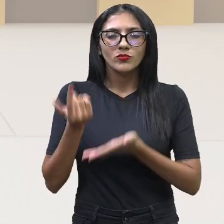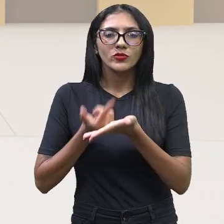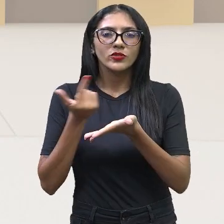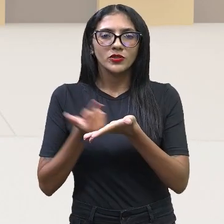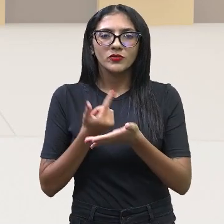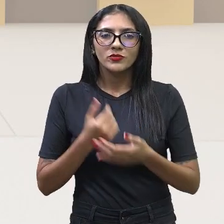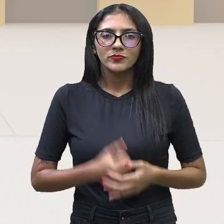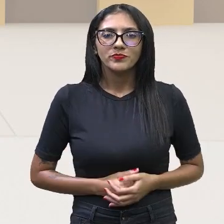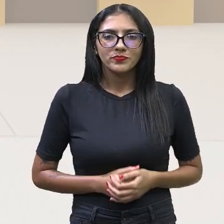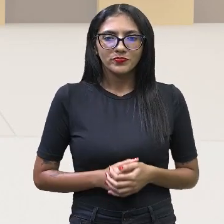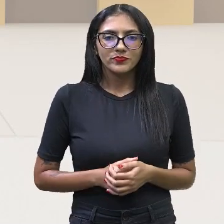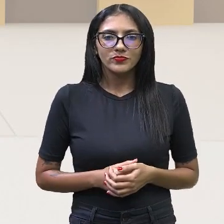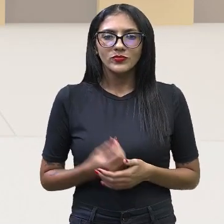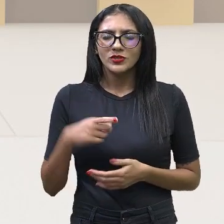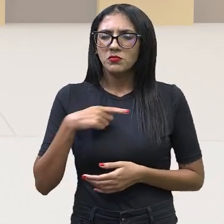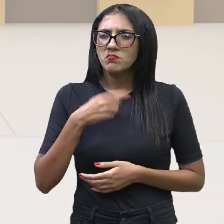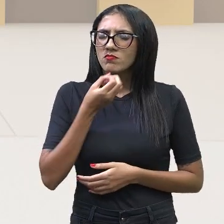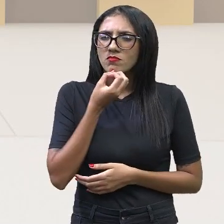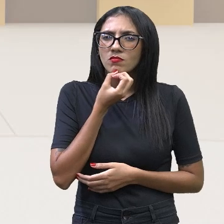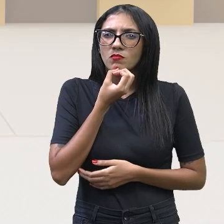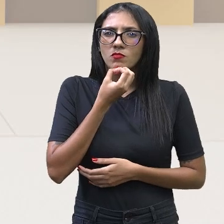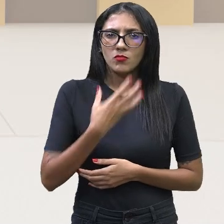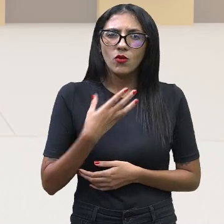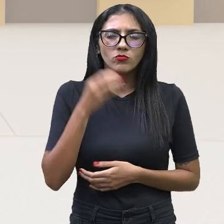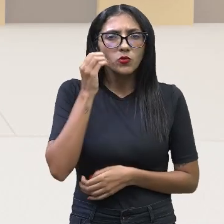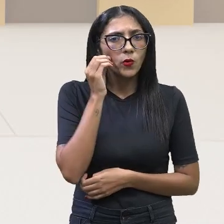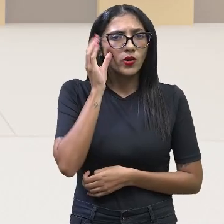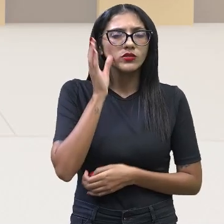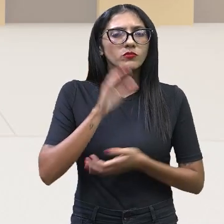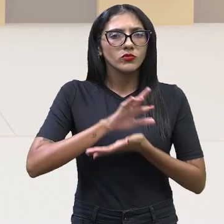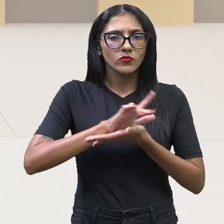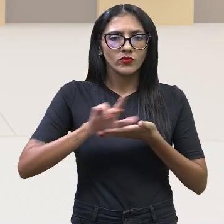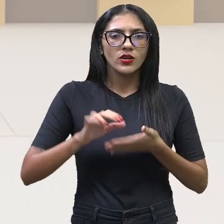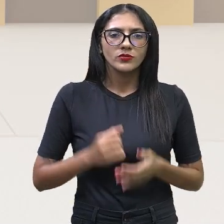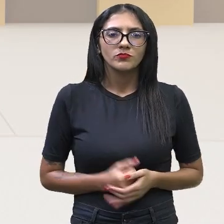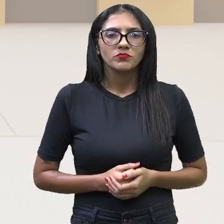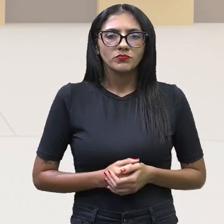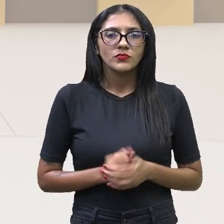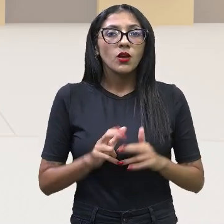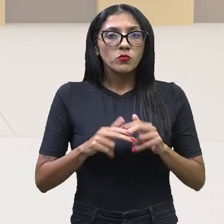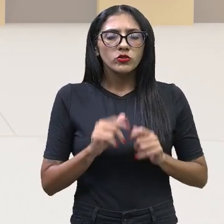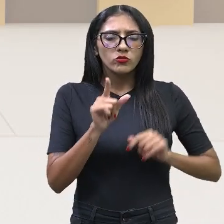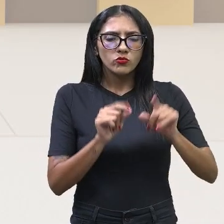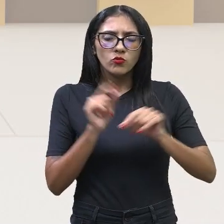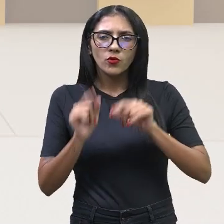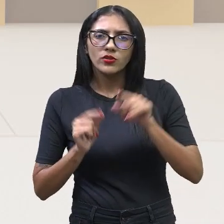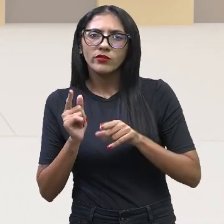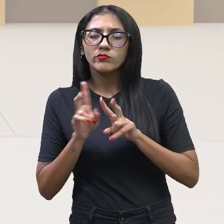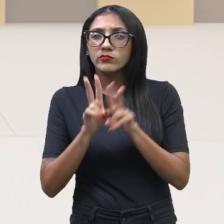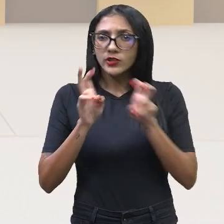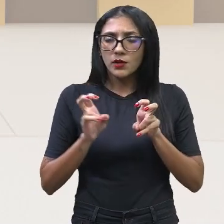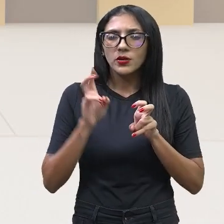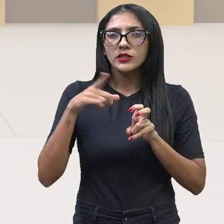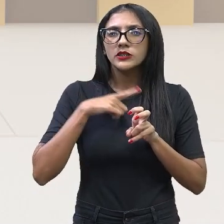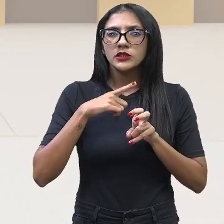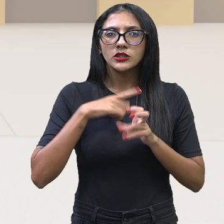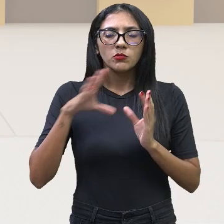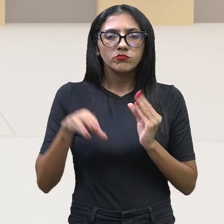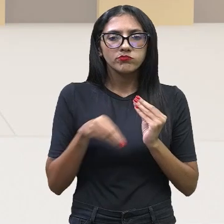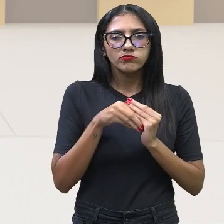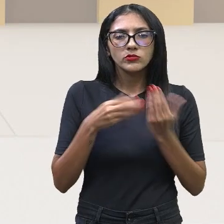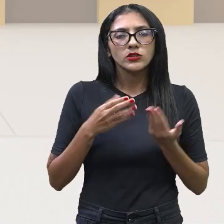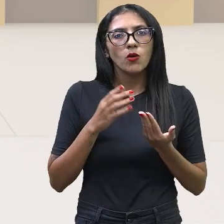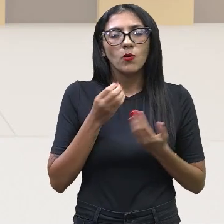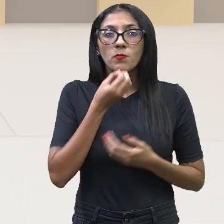daí trará muito para vocês. Por isso, escolha títulos que tragam essa diversidade e sugira leituras